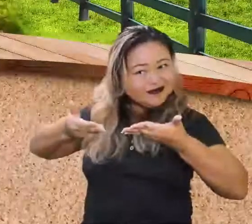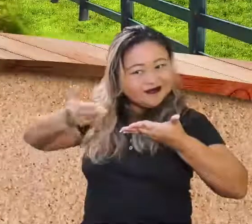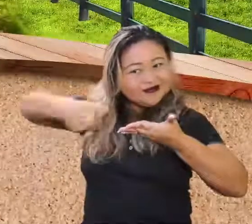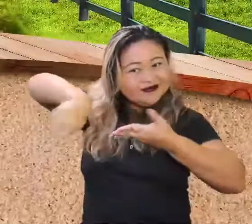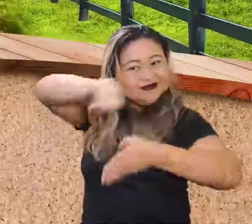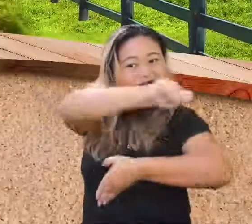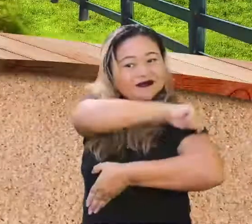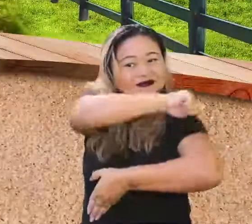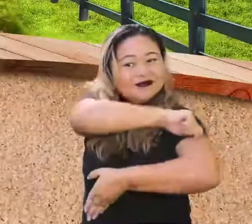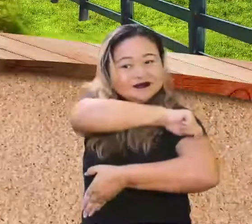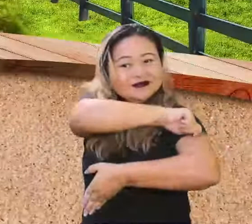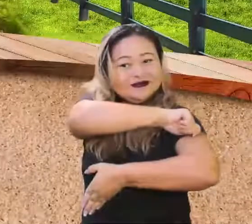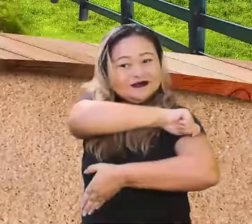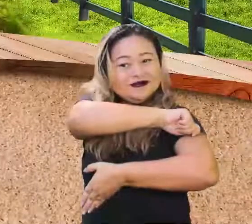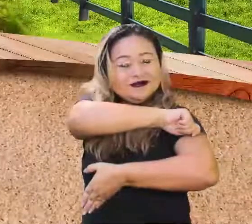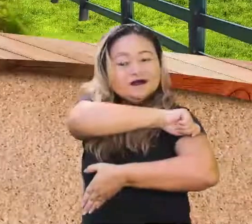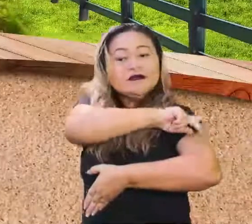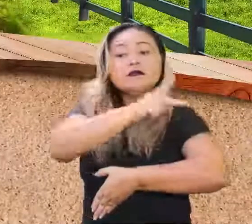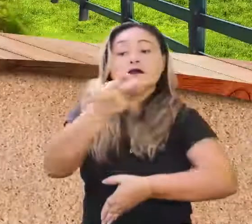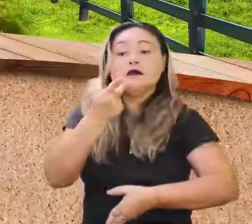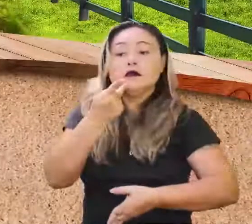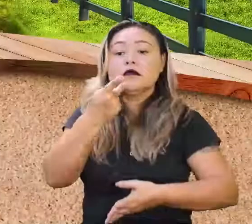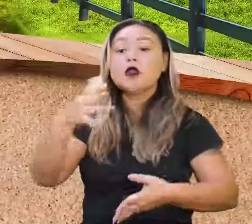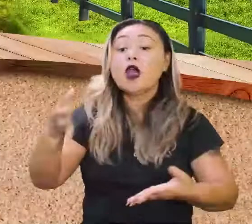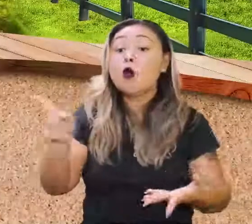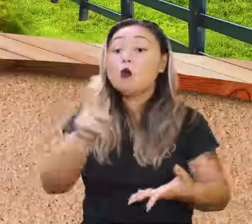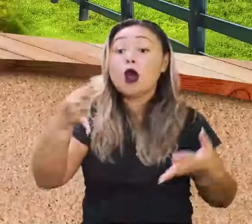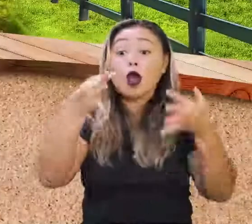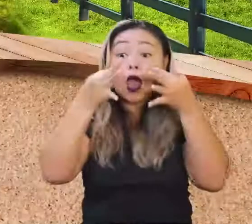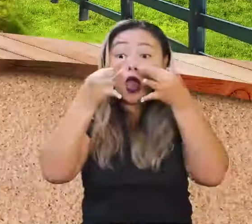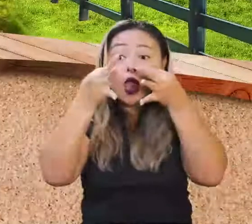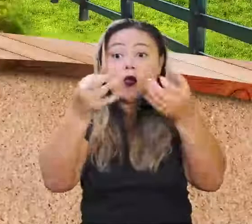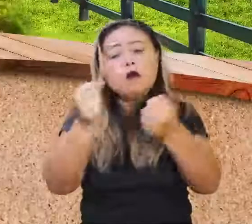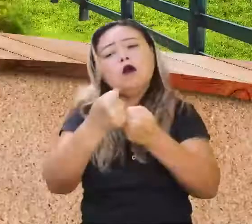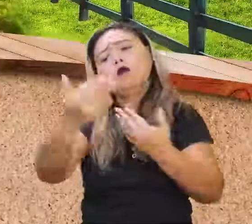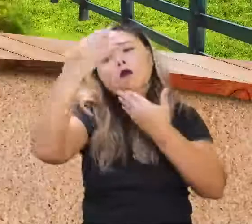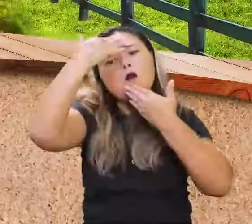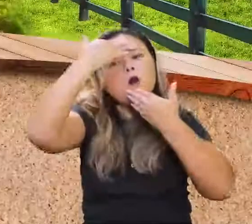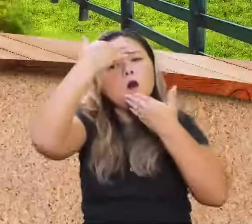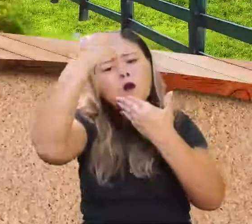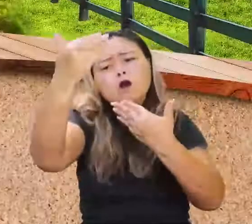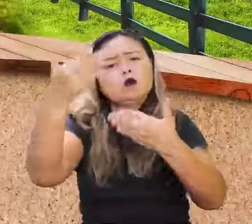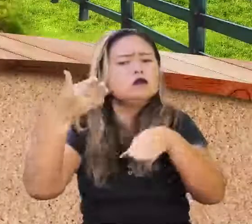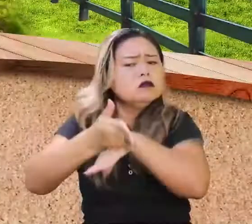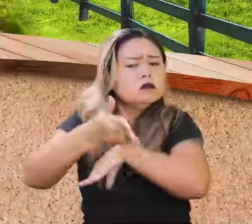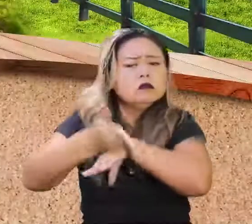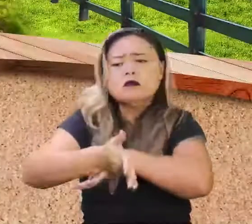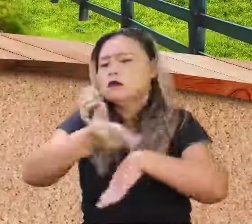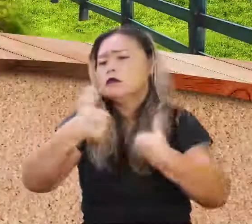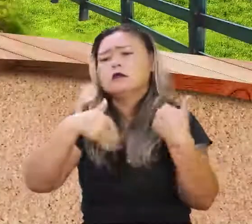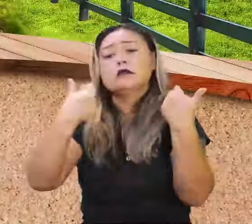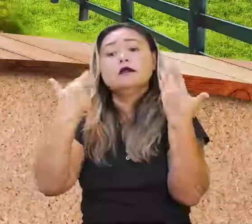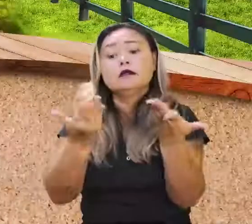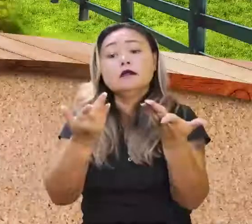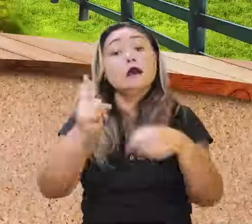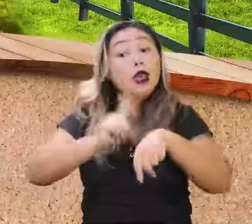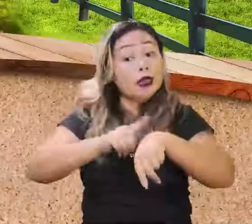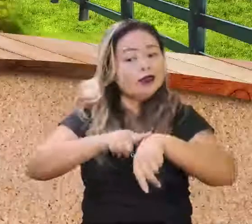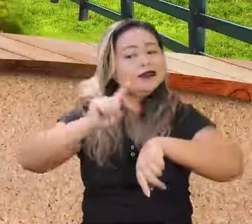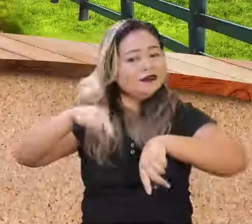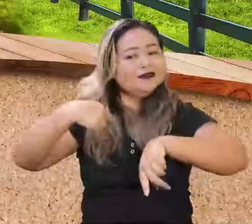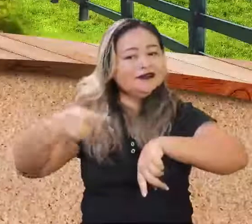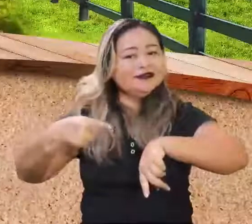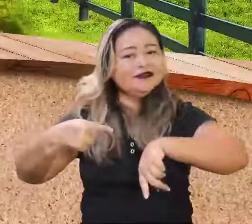meus estudantes, falar com o professor presencial. Muito obrigado pela sua participação. E daqui a